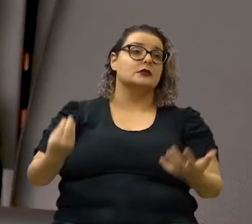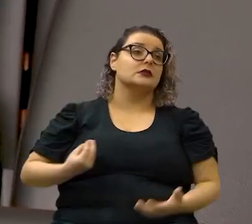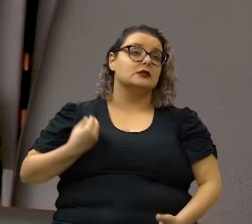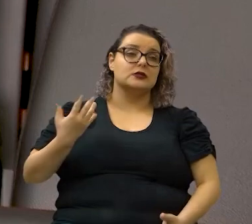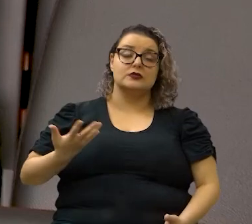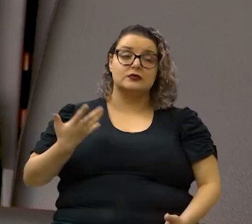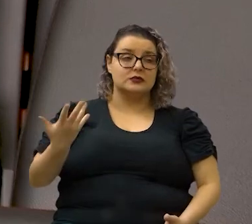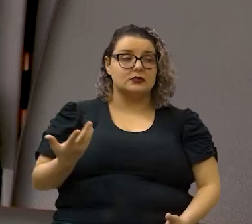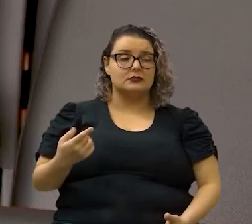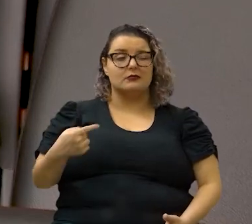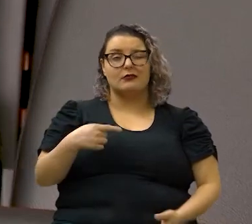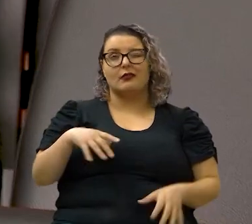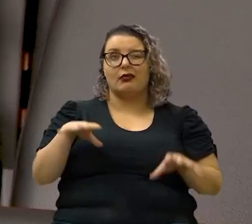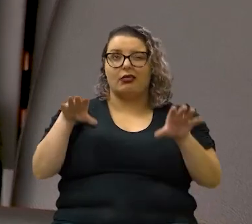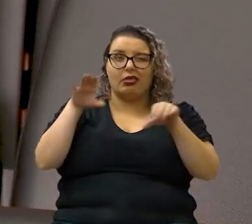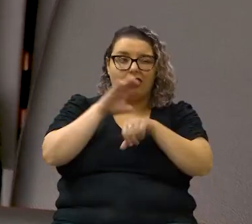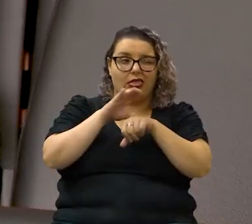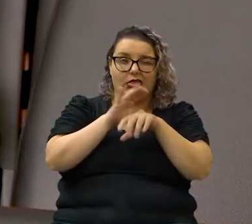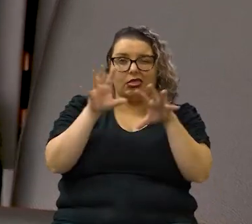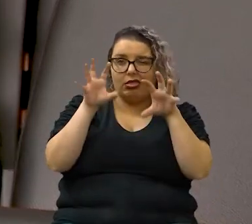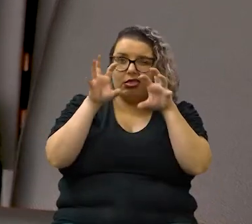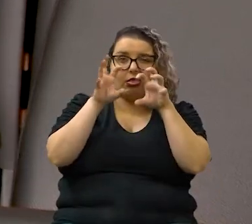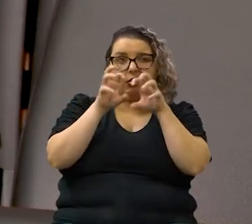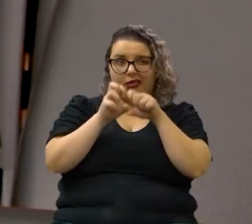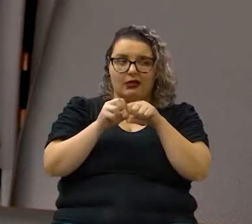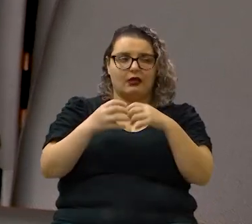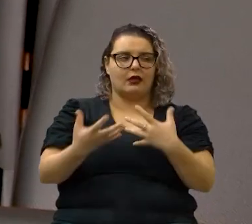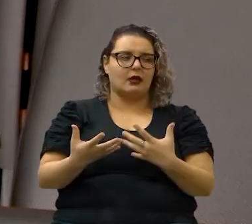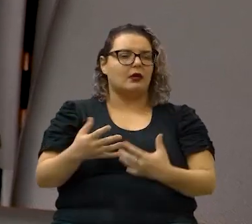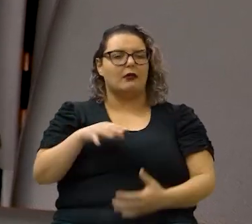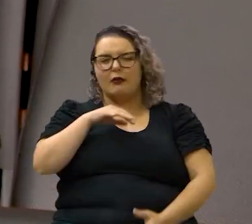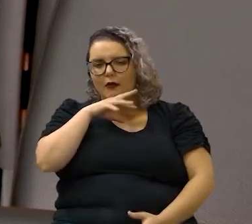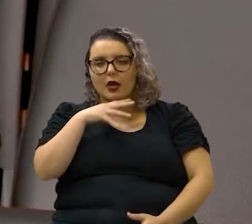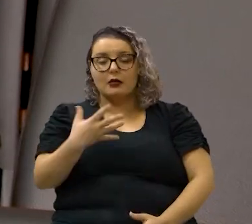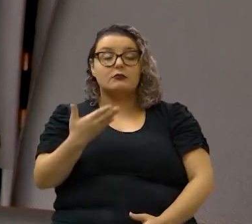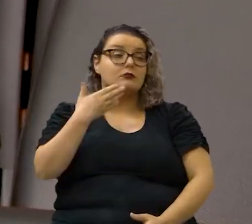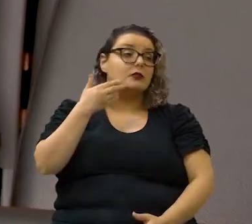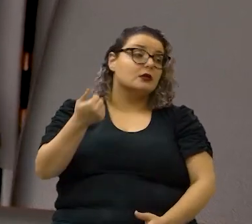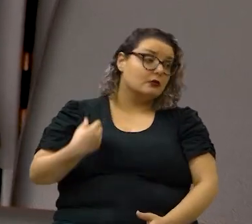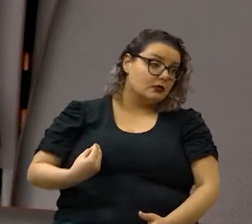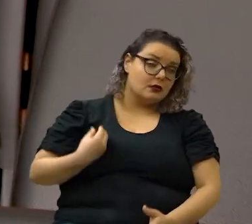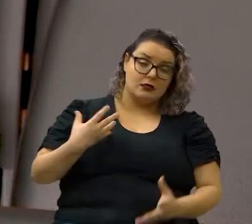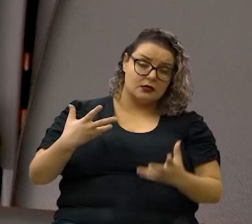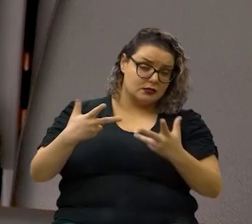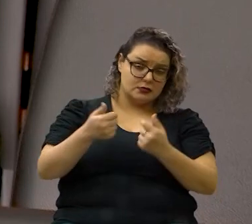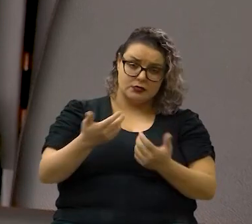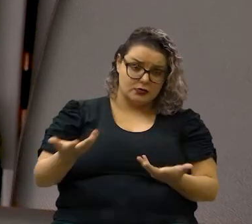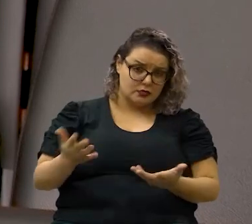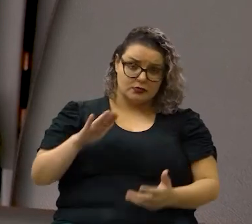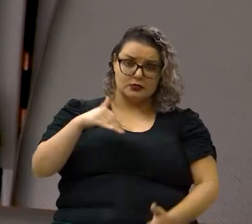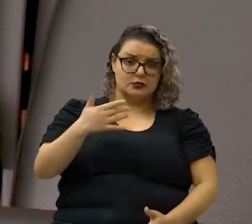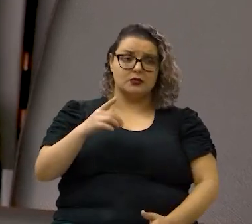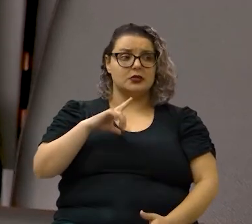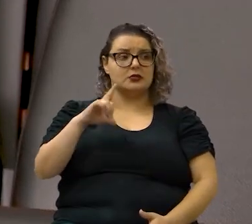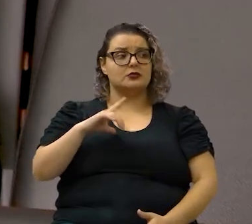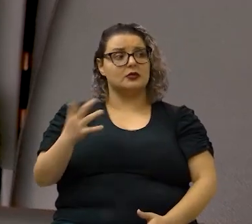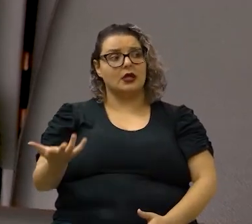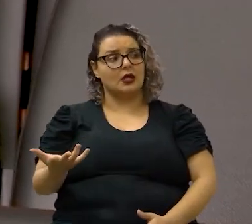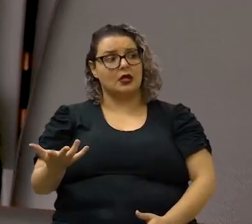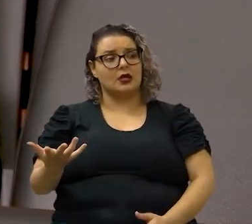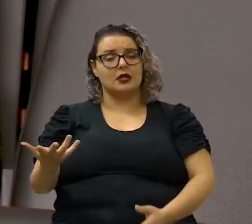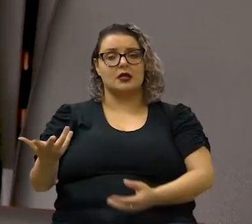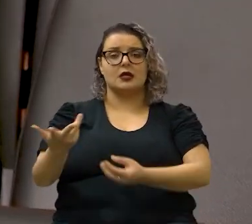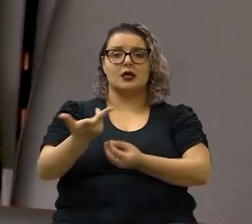viva, né? Menos cinzenta, menos amarga, né? É uma forma também de melhorar a vida de todo mundo, quando você